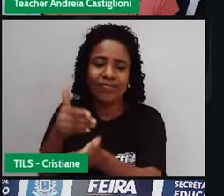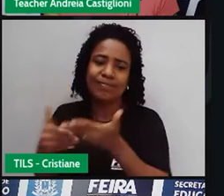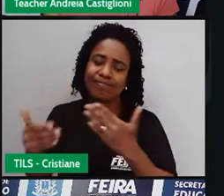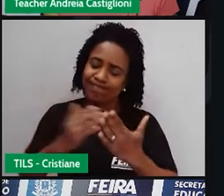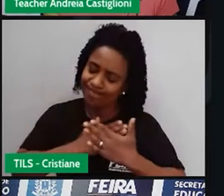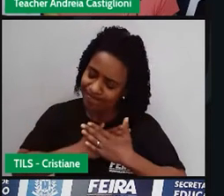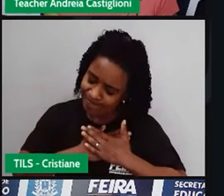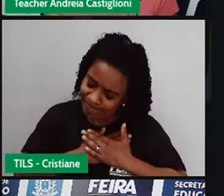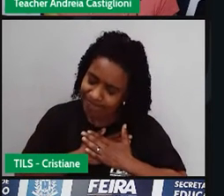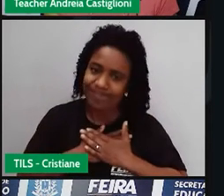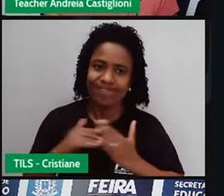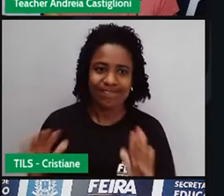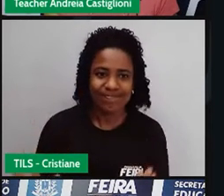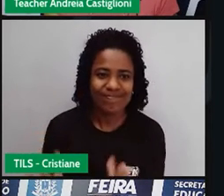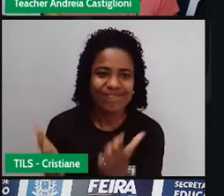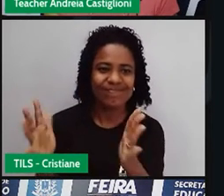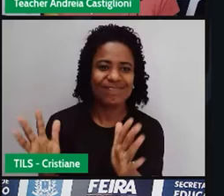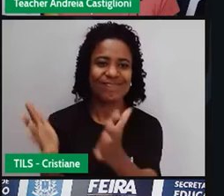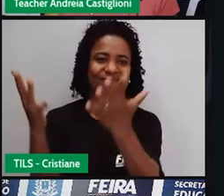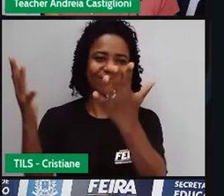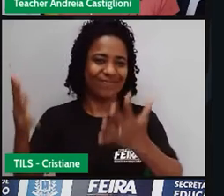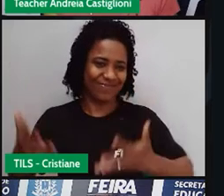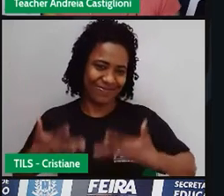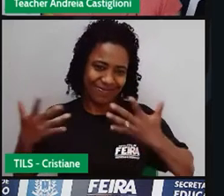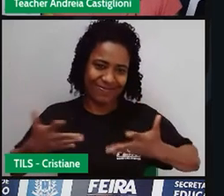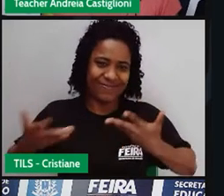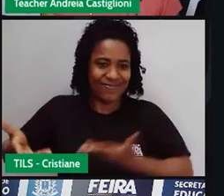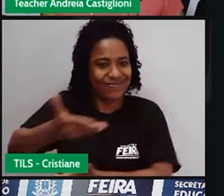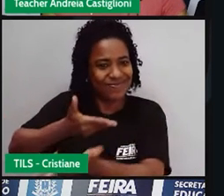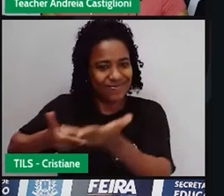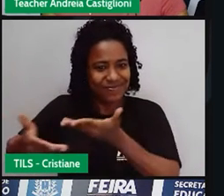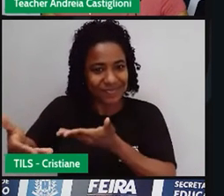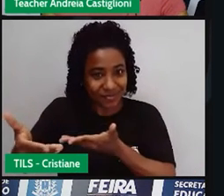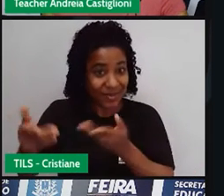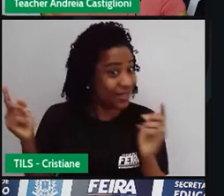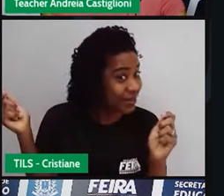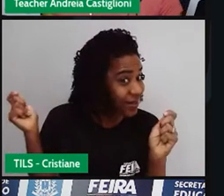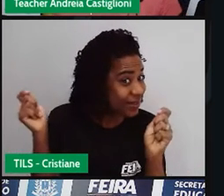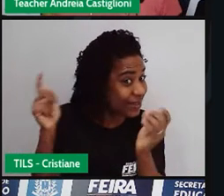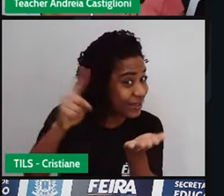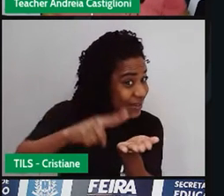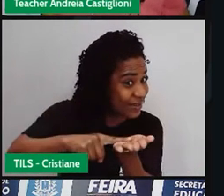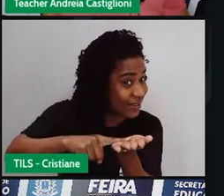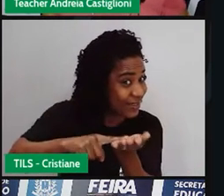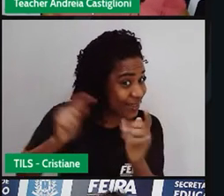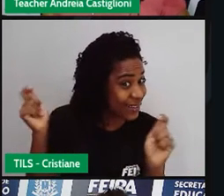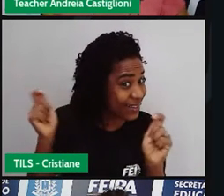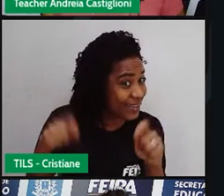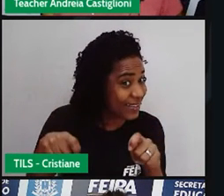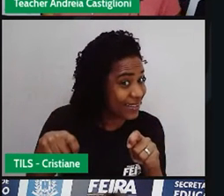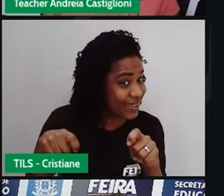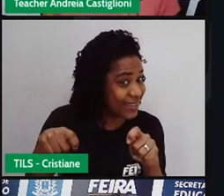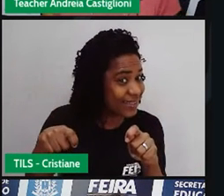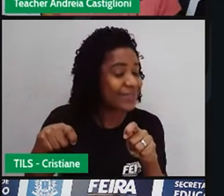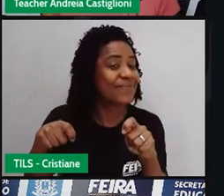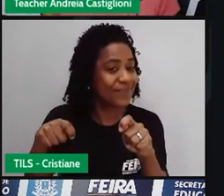todos encorajar e animar mais altos posso contar com vocês